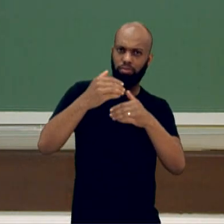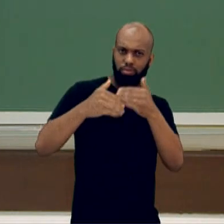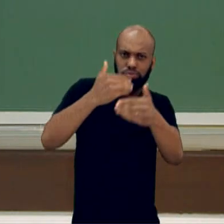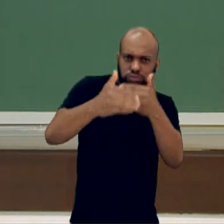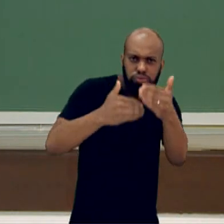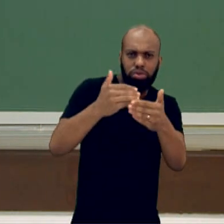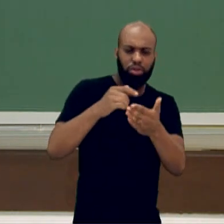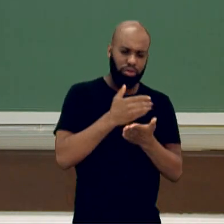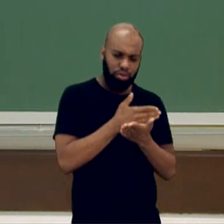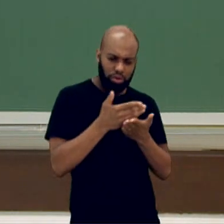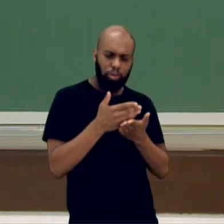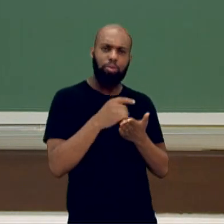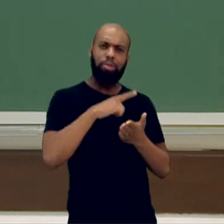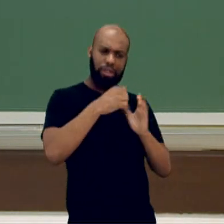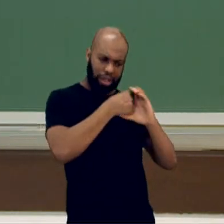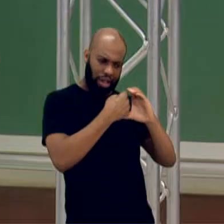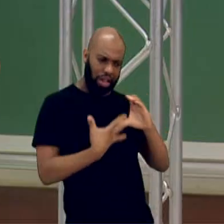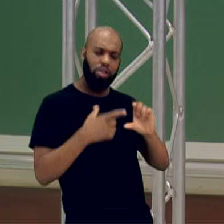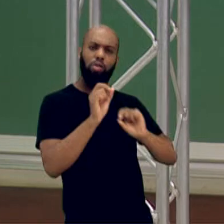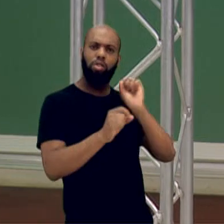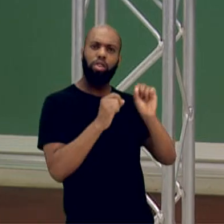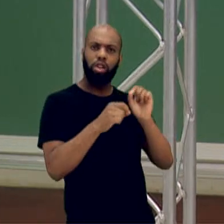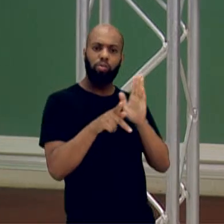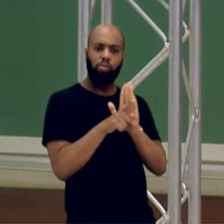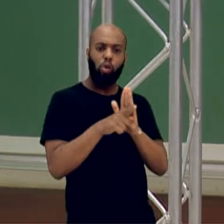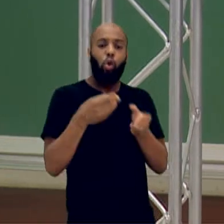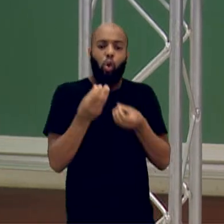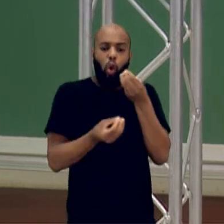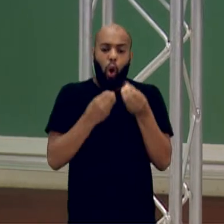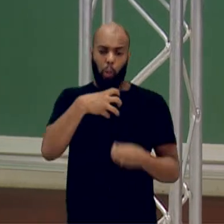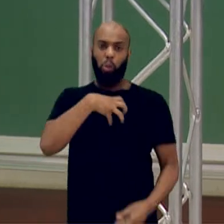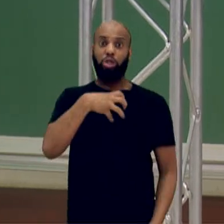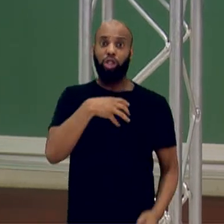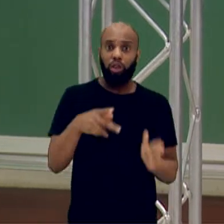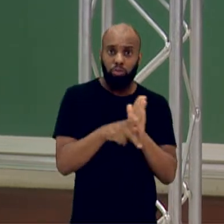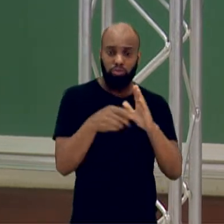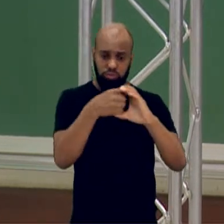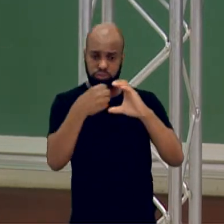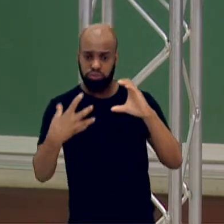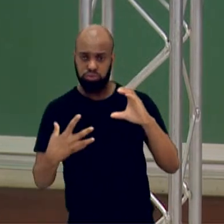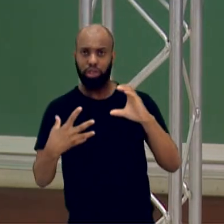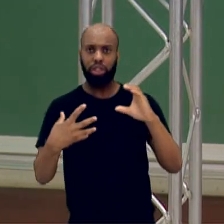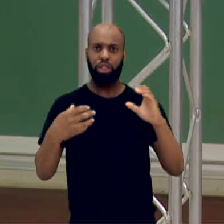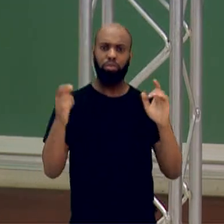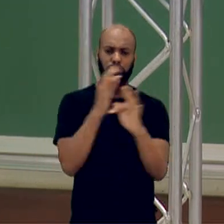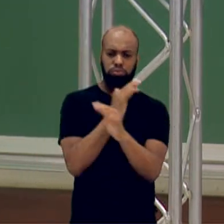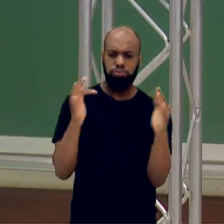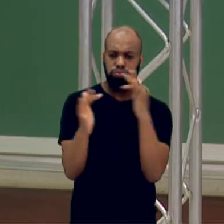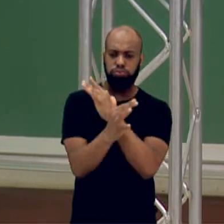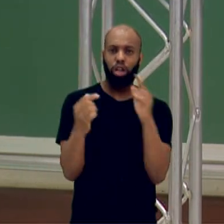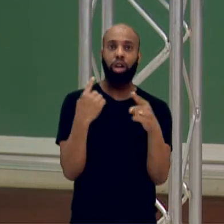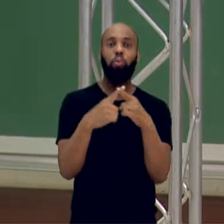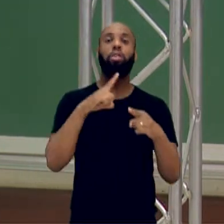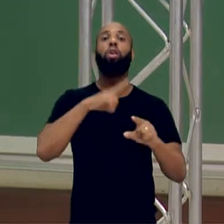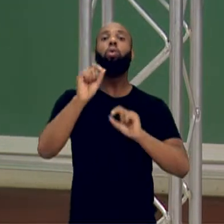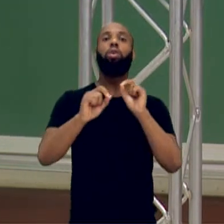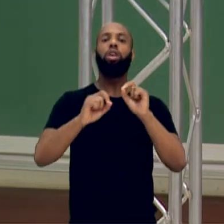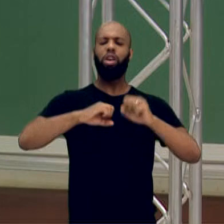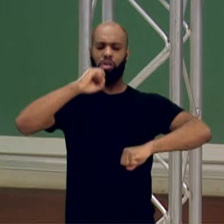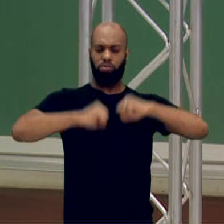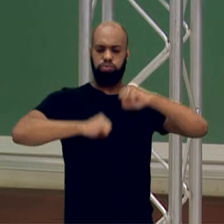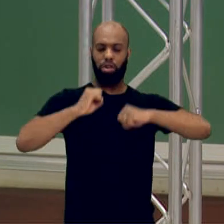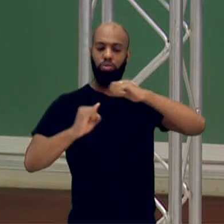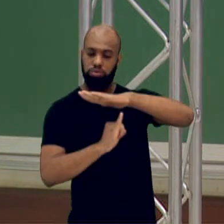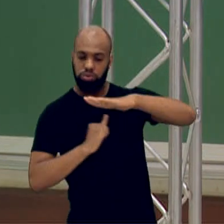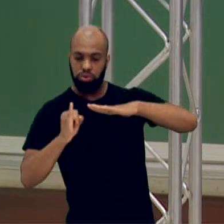um início caracterizando as aglomerações urbanas, né? Por quê? Porque eu tenho a industrialização também sendo